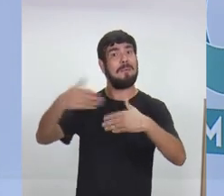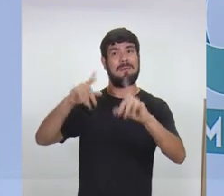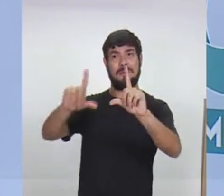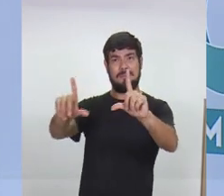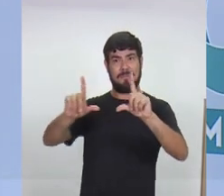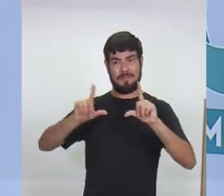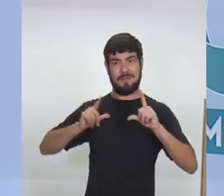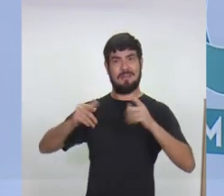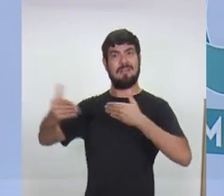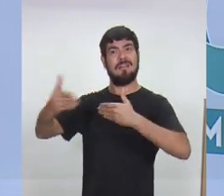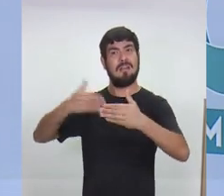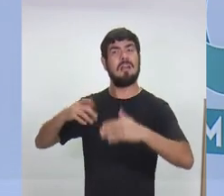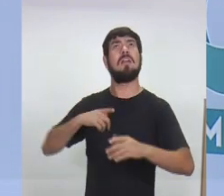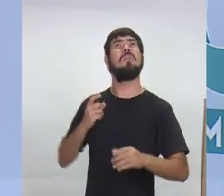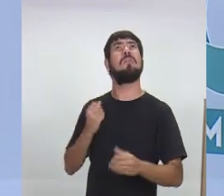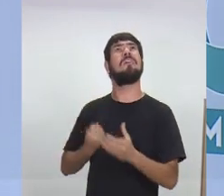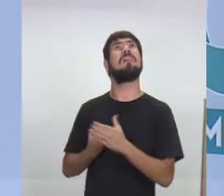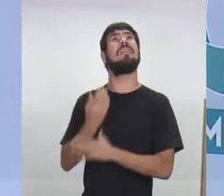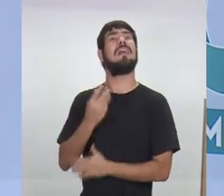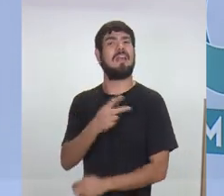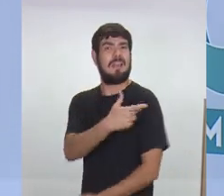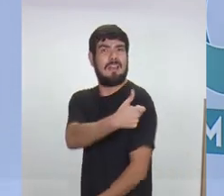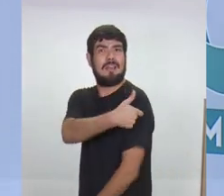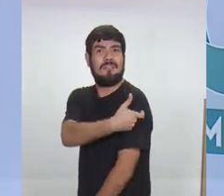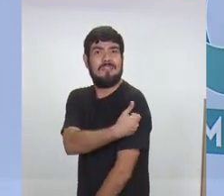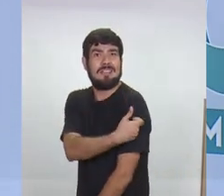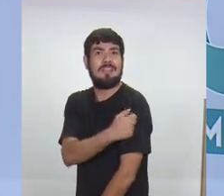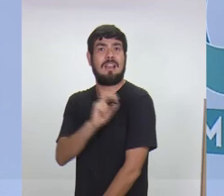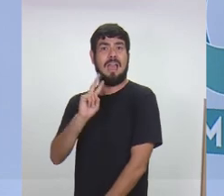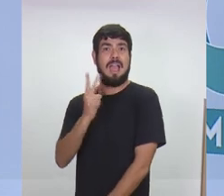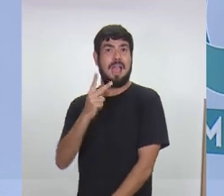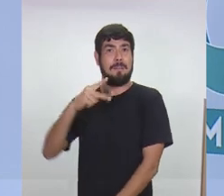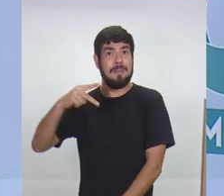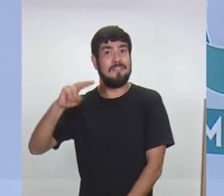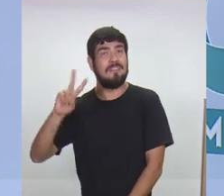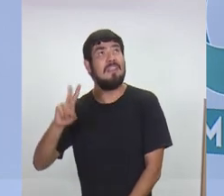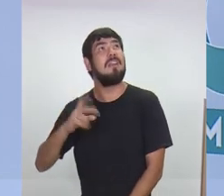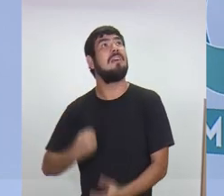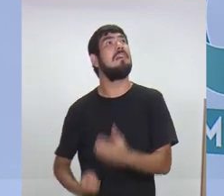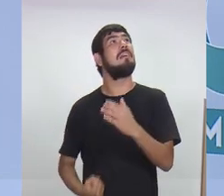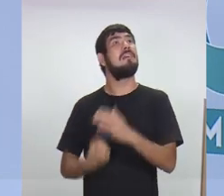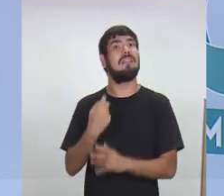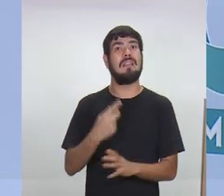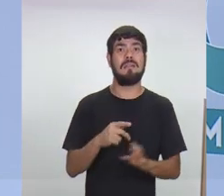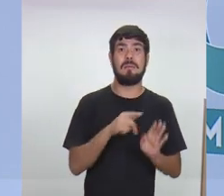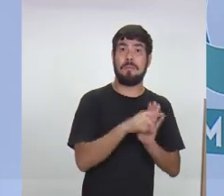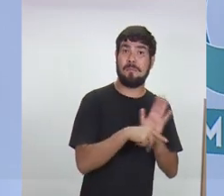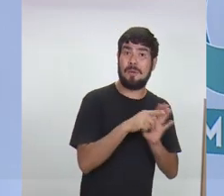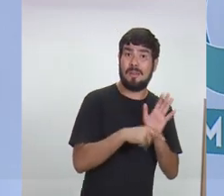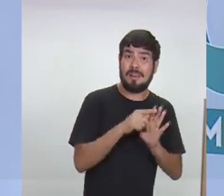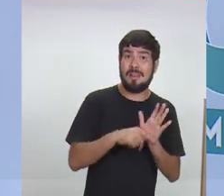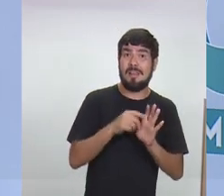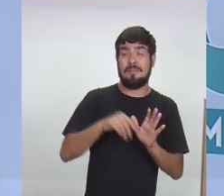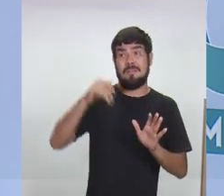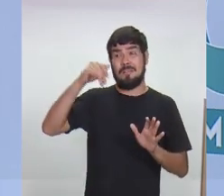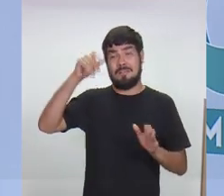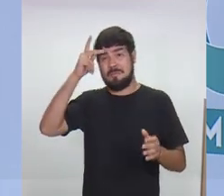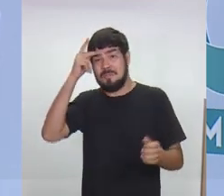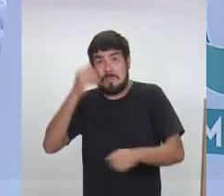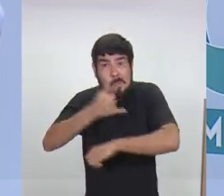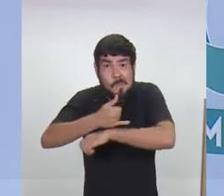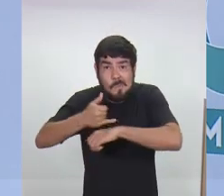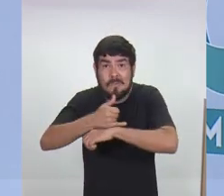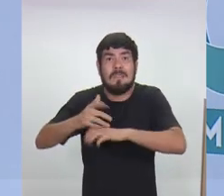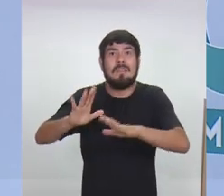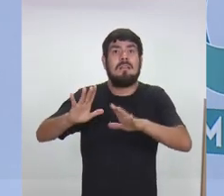importantes vacina do hpv criou o programa para dependentes químicos o viver melhor nós